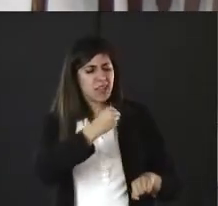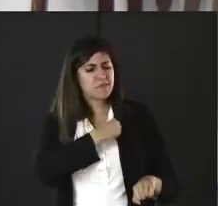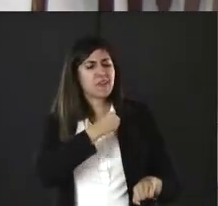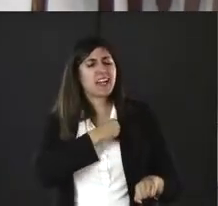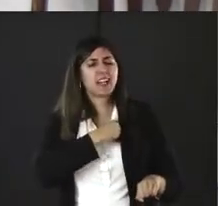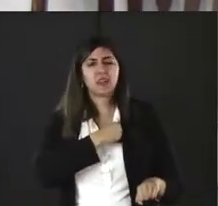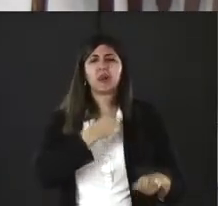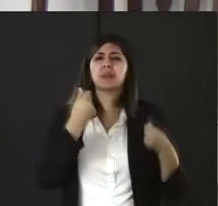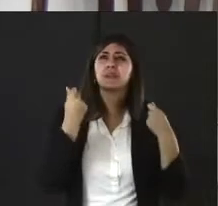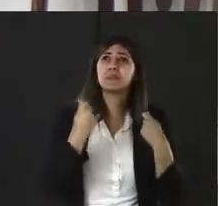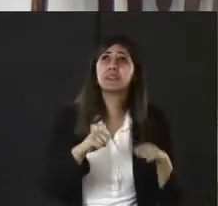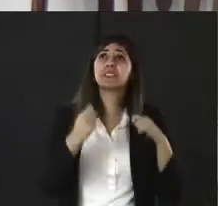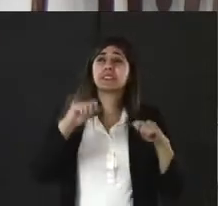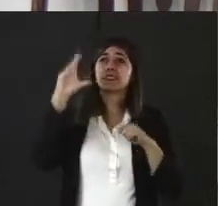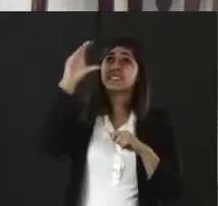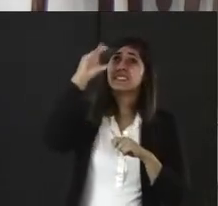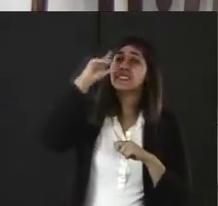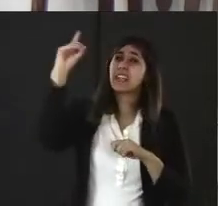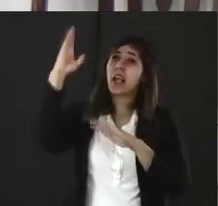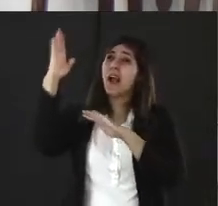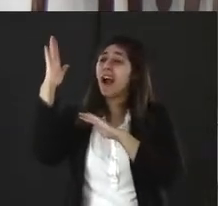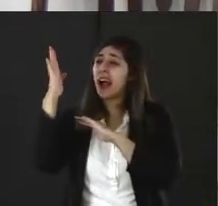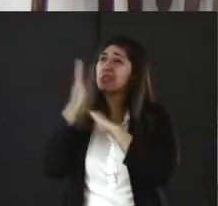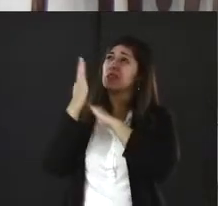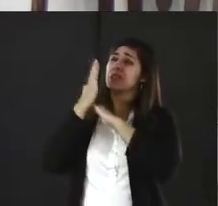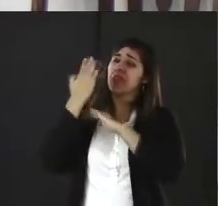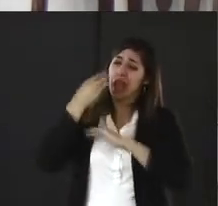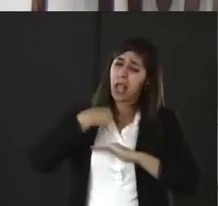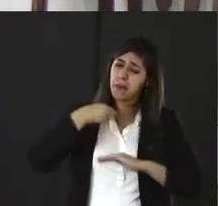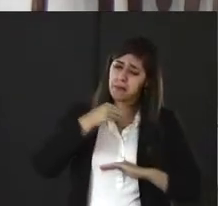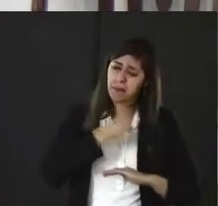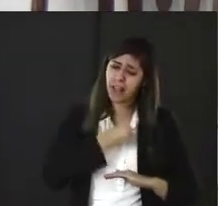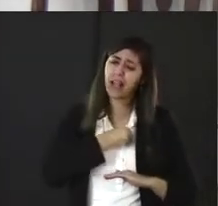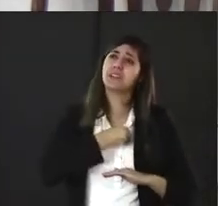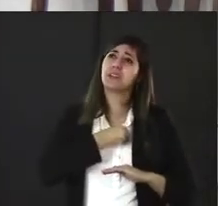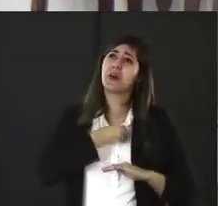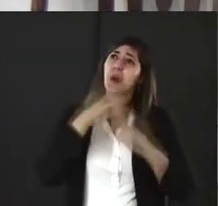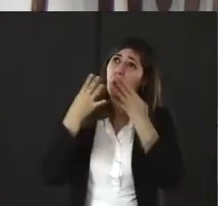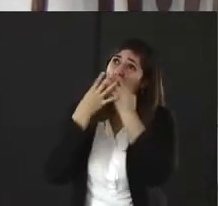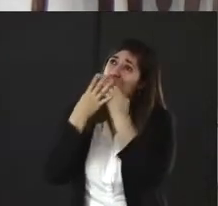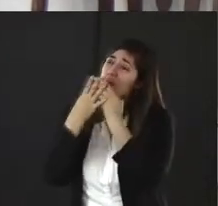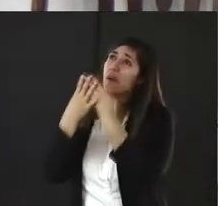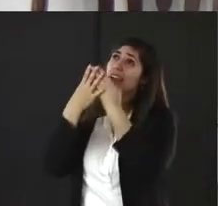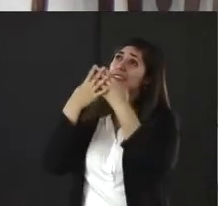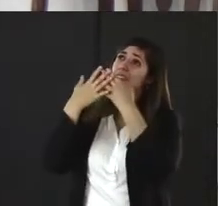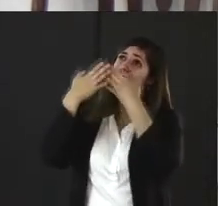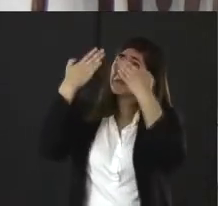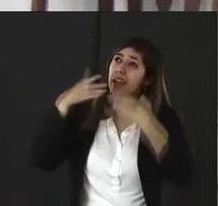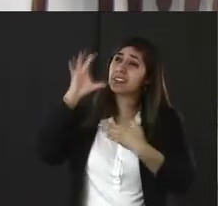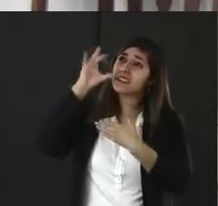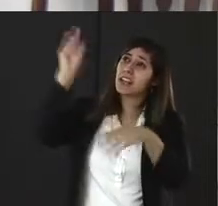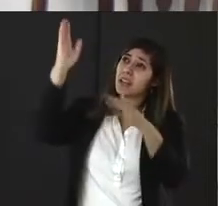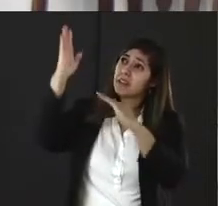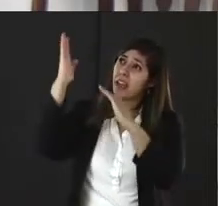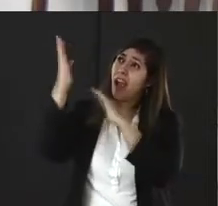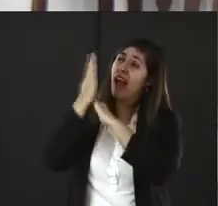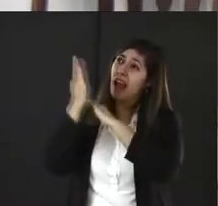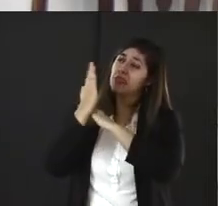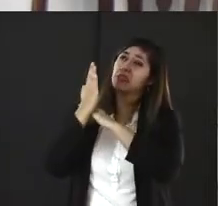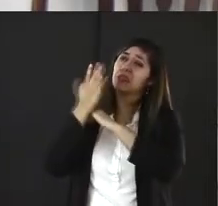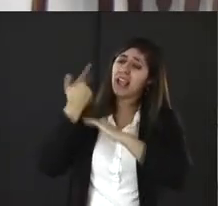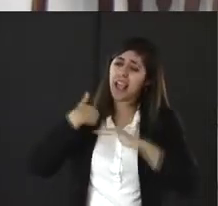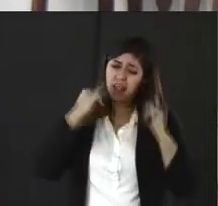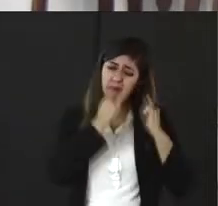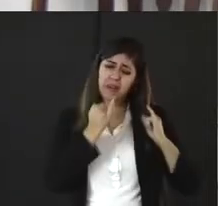e da nossa insuficiência e dos nossos pecados e da nossa falta diante de deus das idolatrias